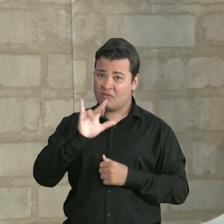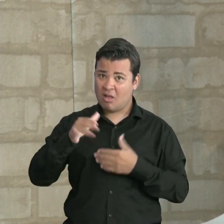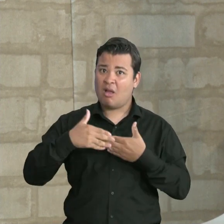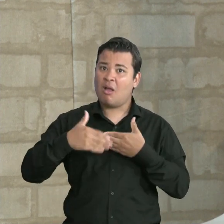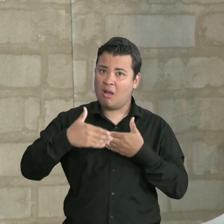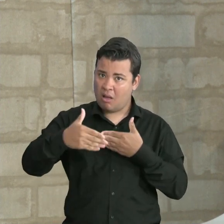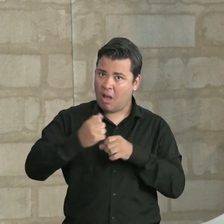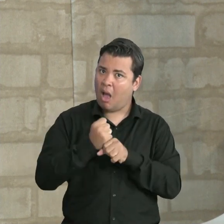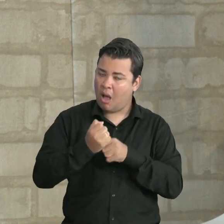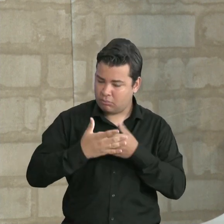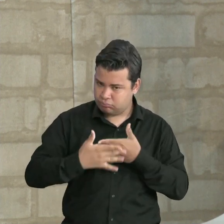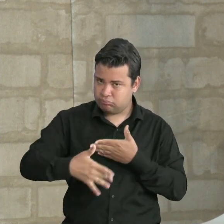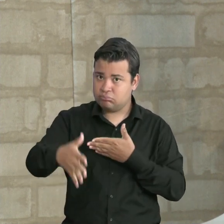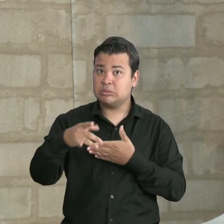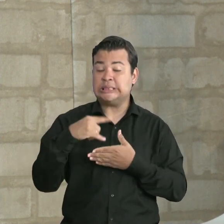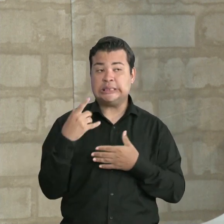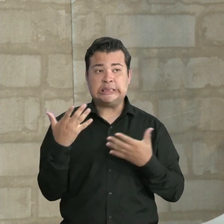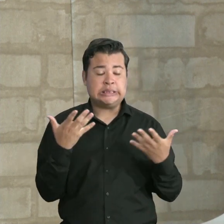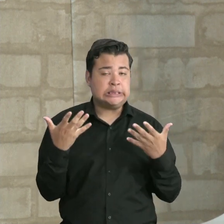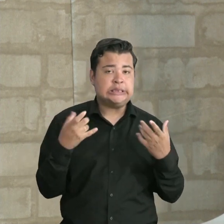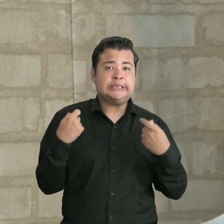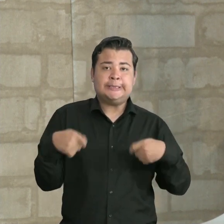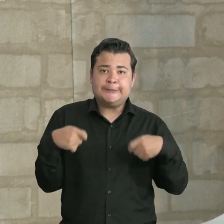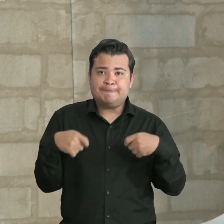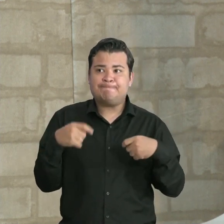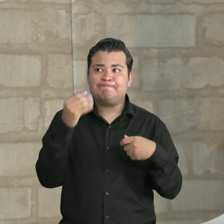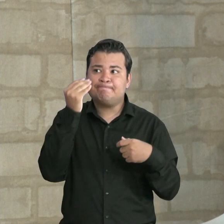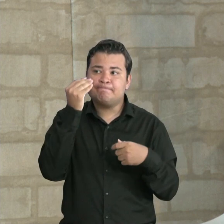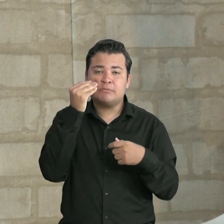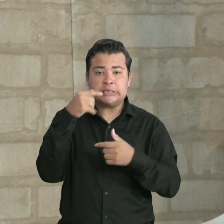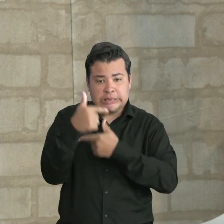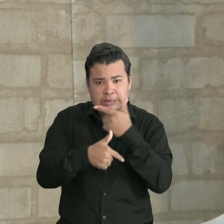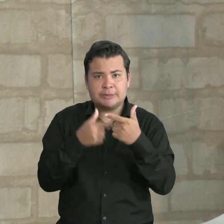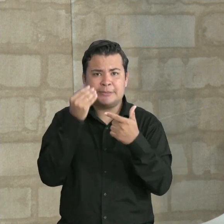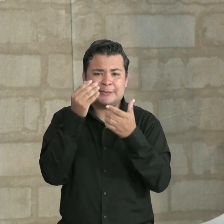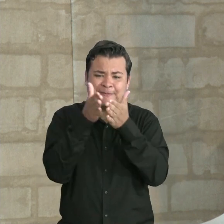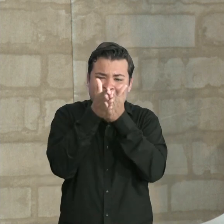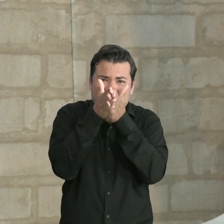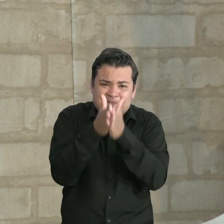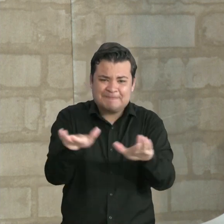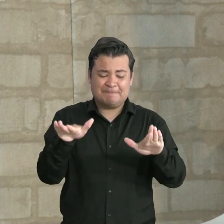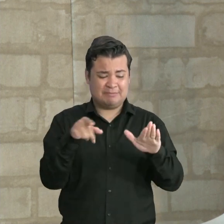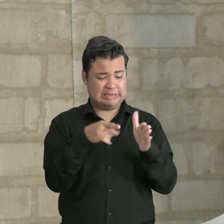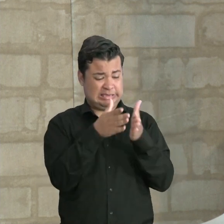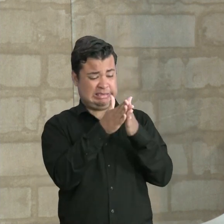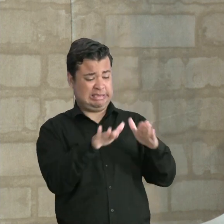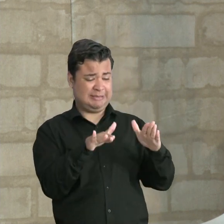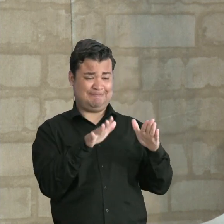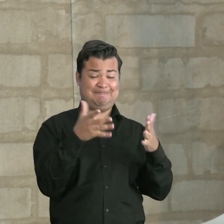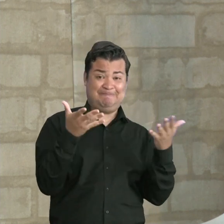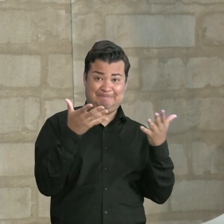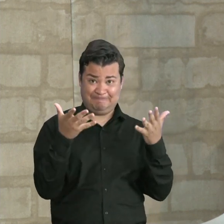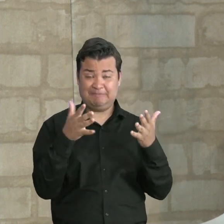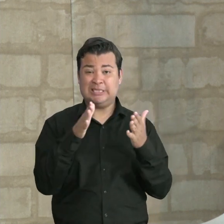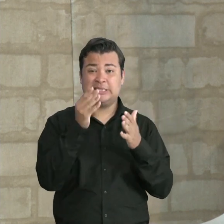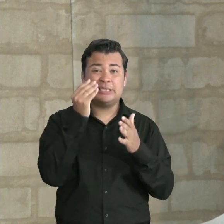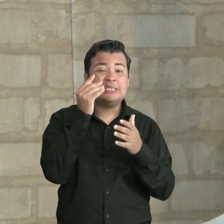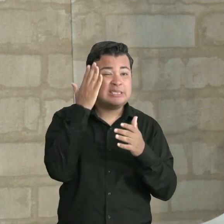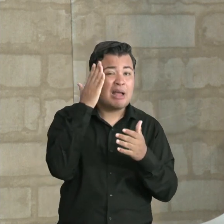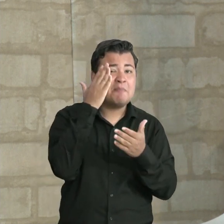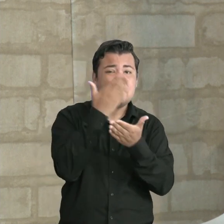debruçarmos para tentar remediar, se é que a palavra certa seria isso, essas perdas que